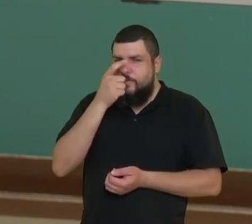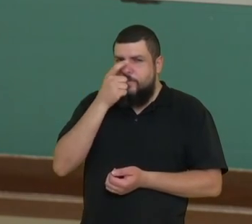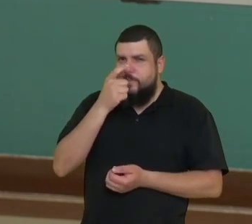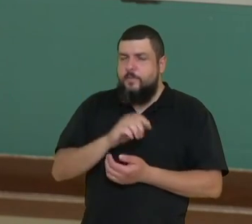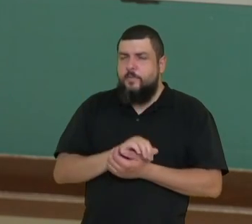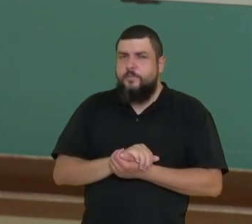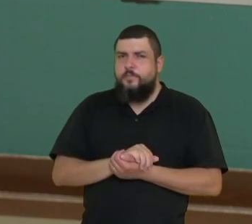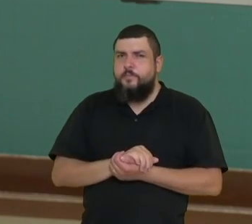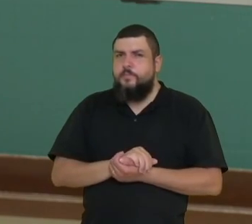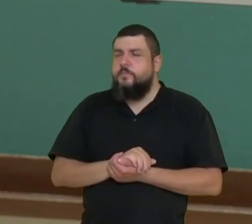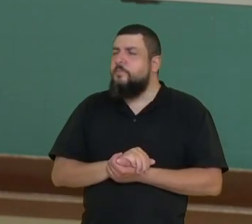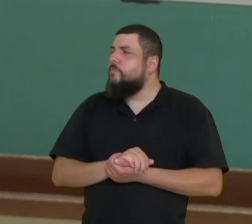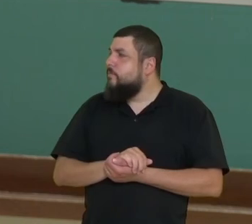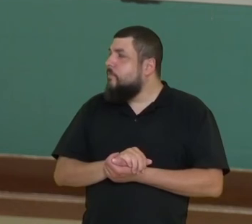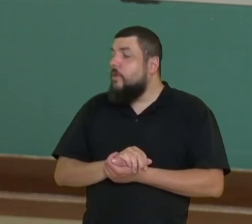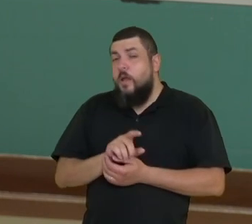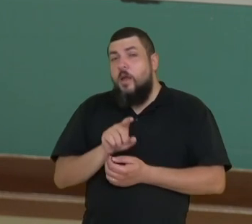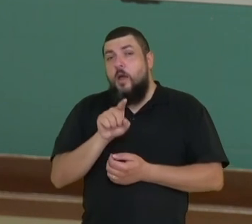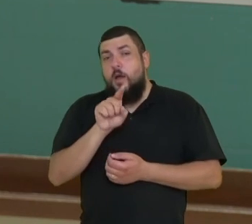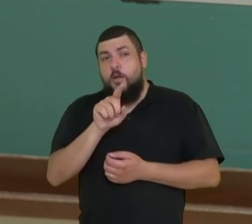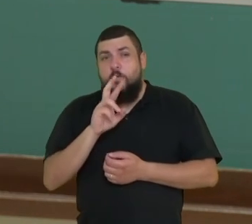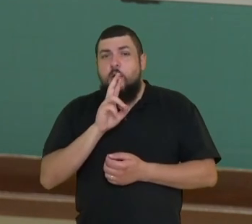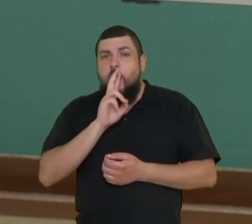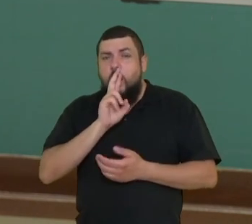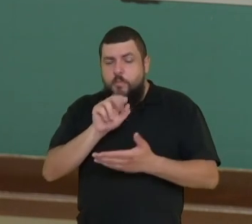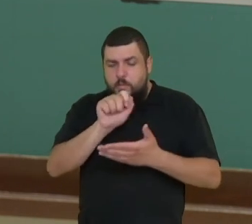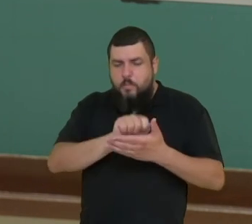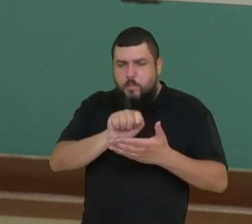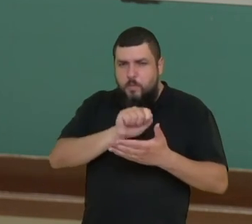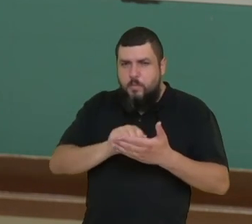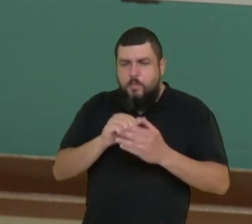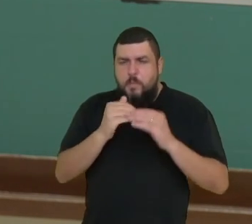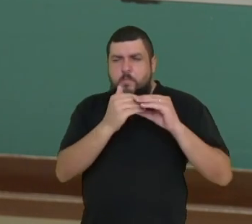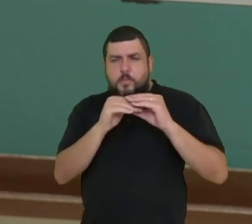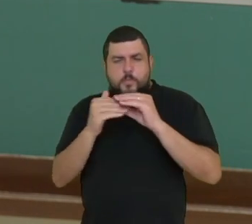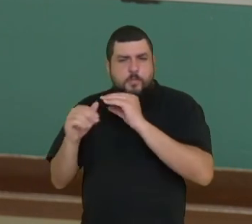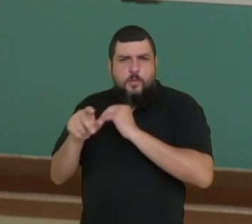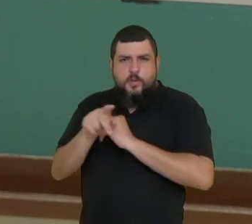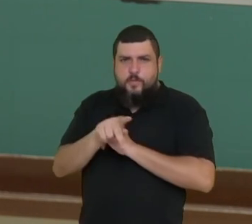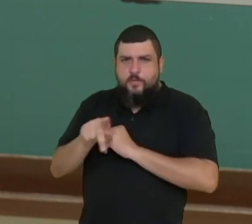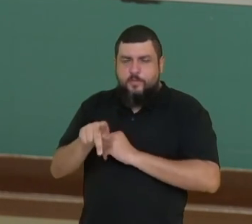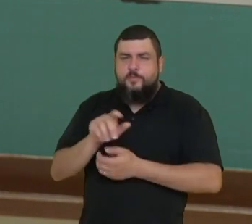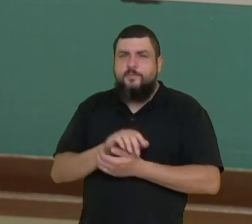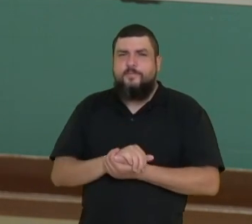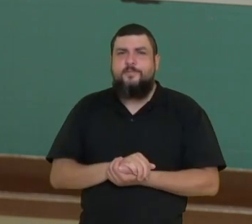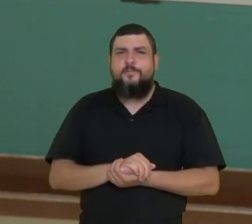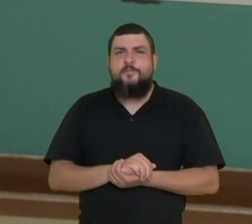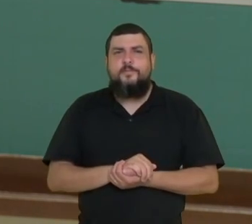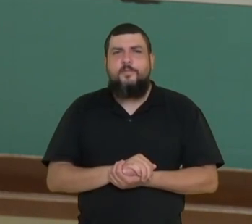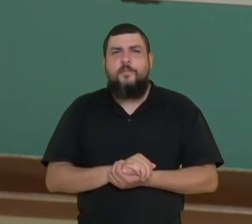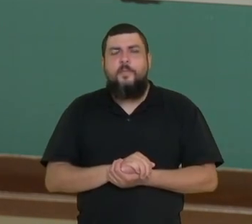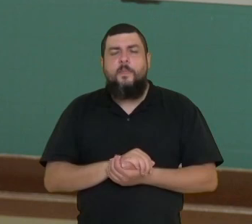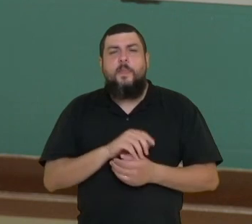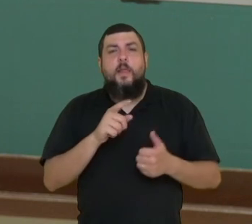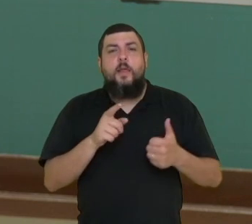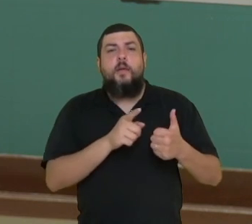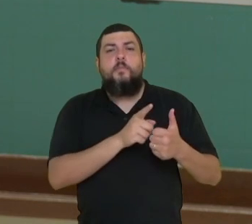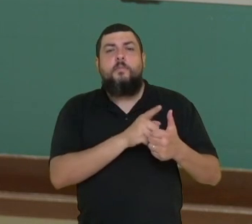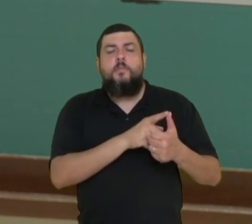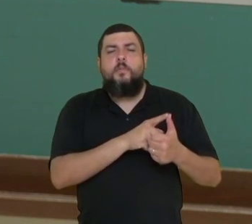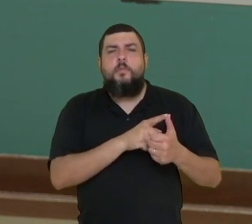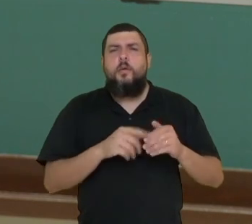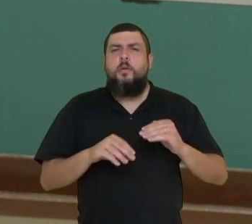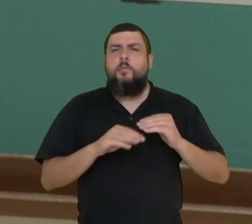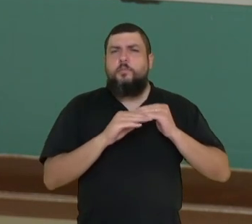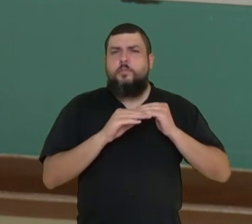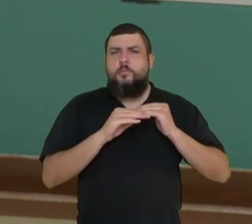lembre-se de compartilhar sua resposta sempre com os coleguinhas aí, não esqueça disso, hein? Então, olha aqui, ó. Primeira coisa, calculando essa tal de constante elástica medida em Newton